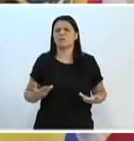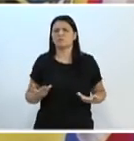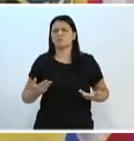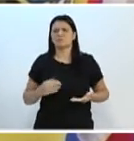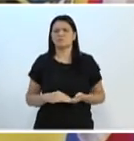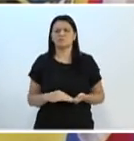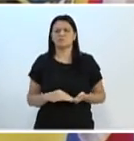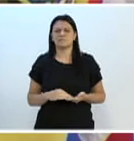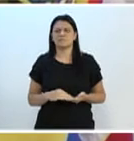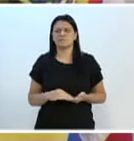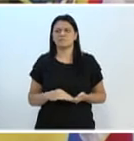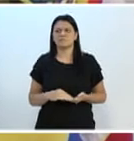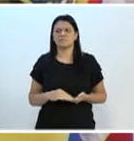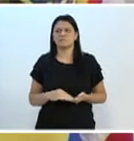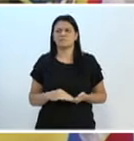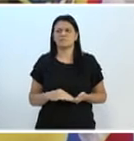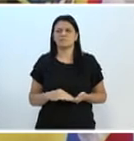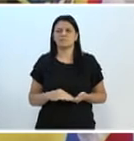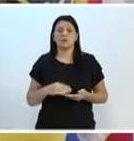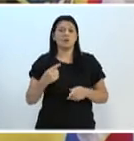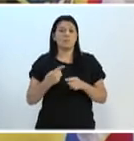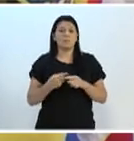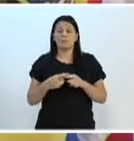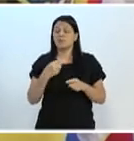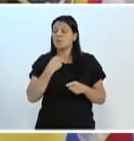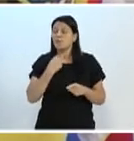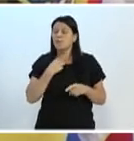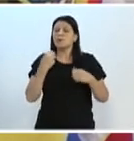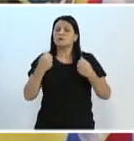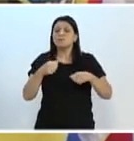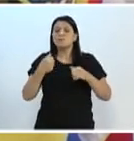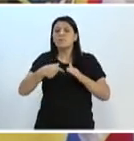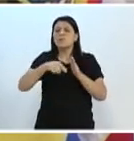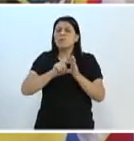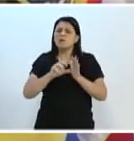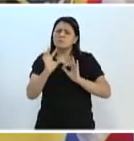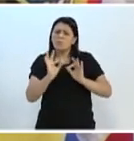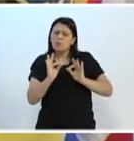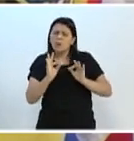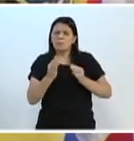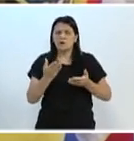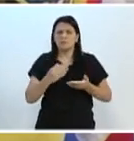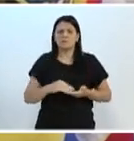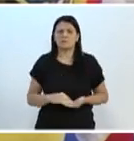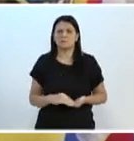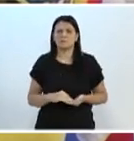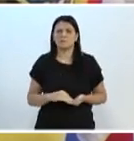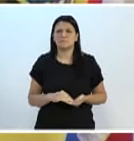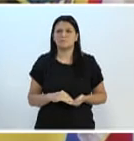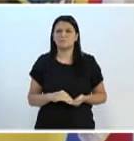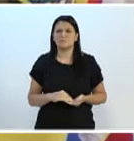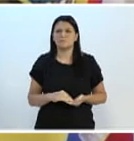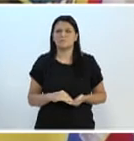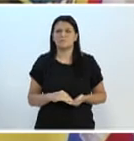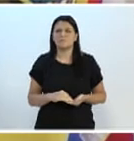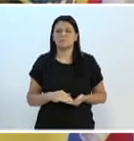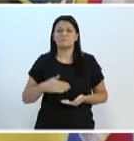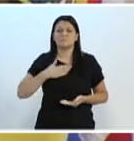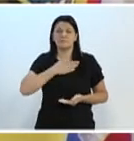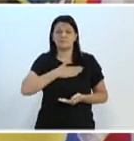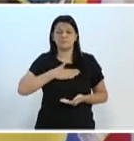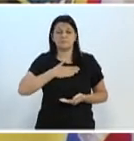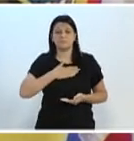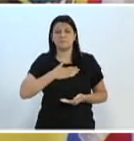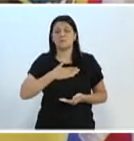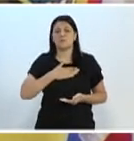bravata, não se faz no canetaço, precisa ter, obviamente, um consenso. E aqui, por vários momentos, e inclusive fui